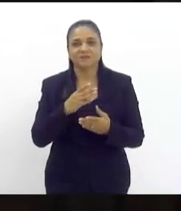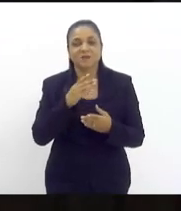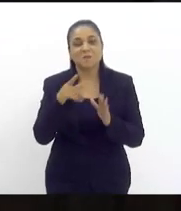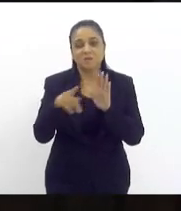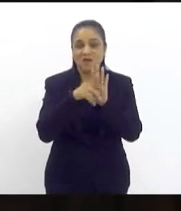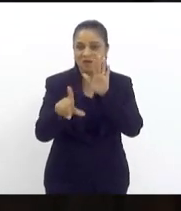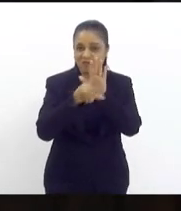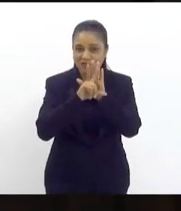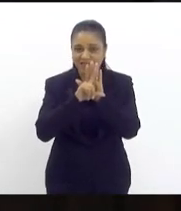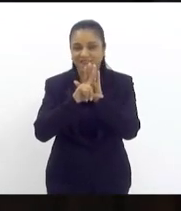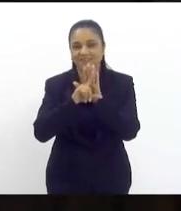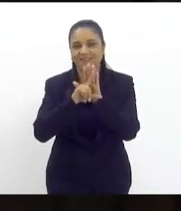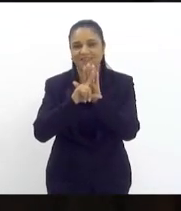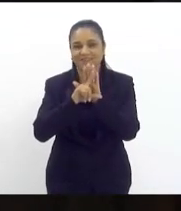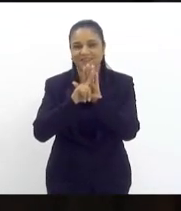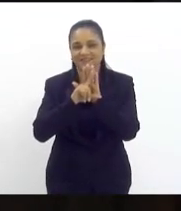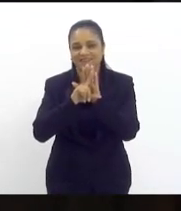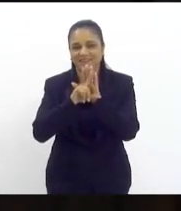Projeto de lei